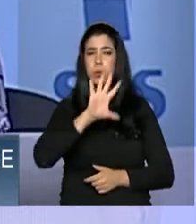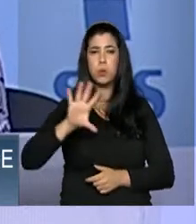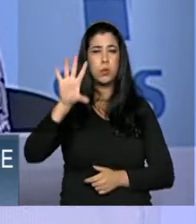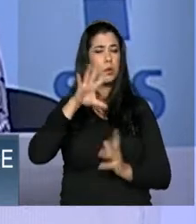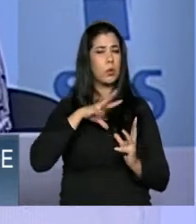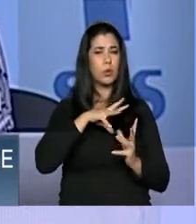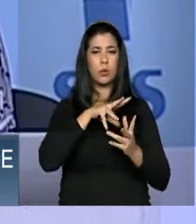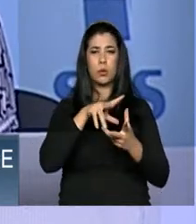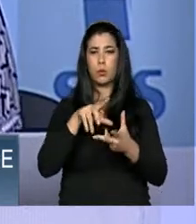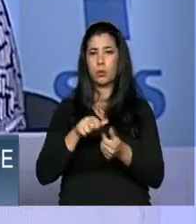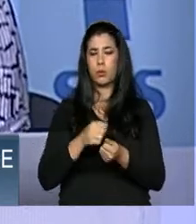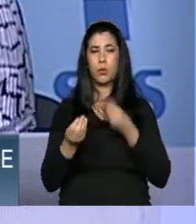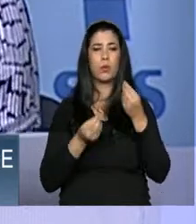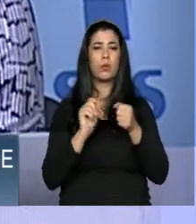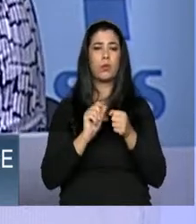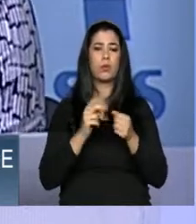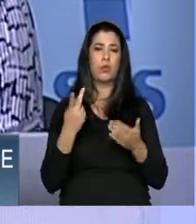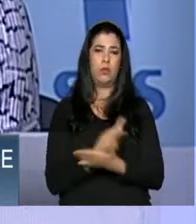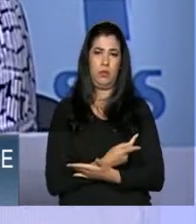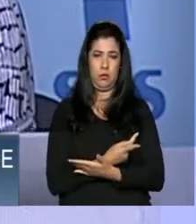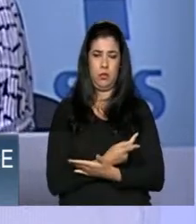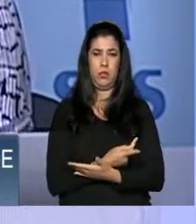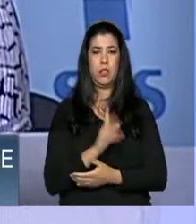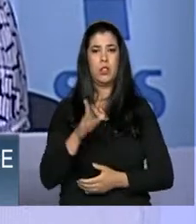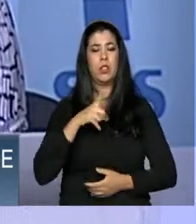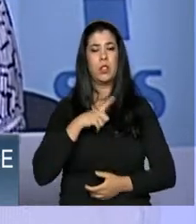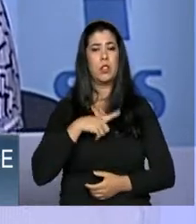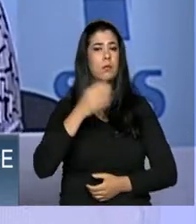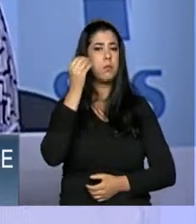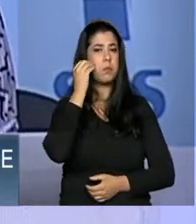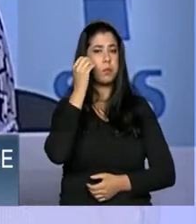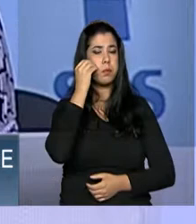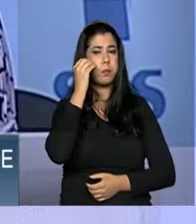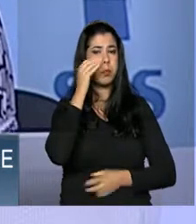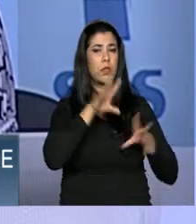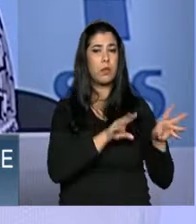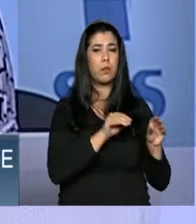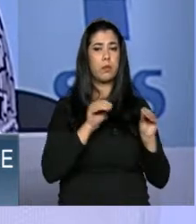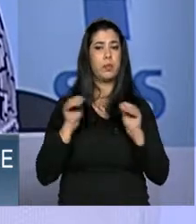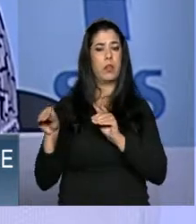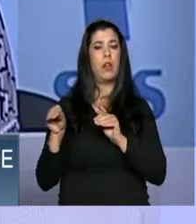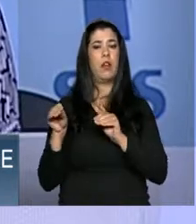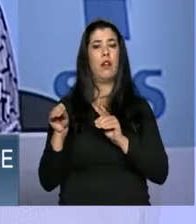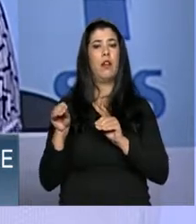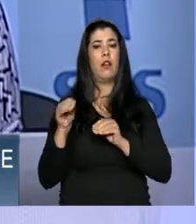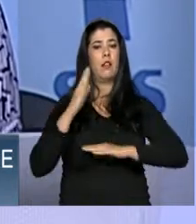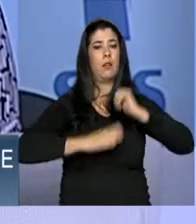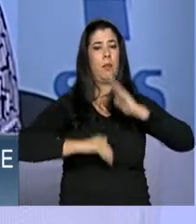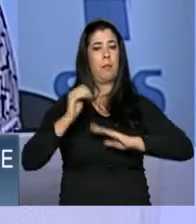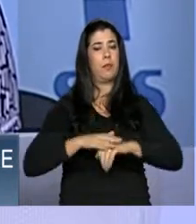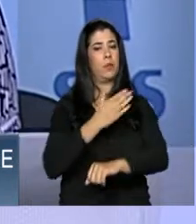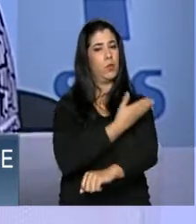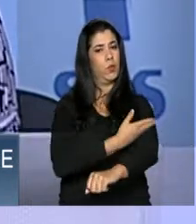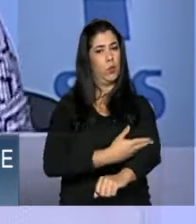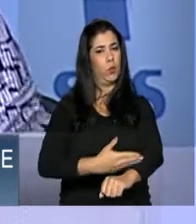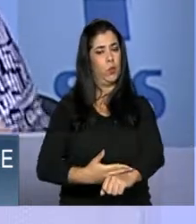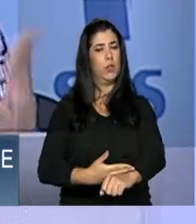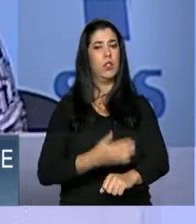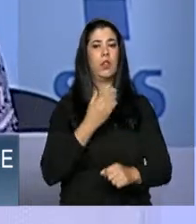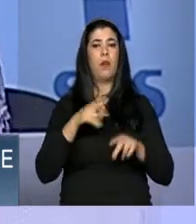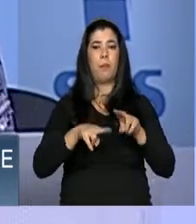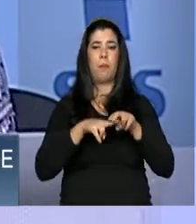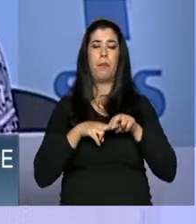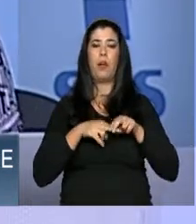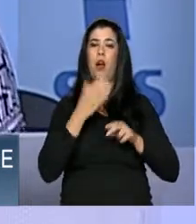todo o mundo. Nós estamos vivendo uma transição nutricional, isso muito em função da adoção